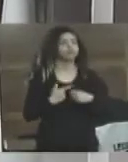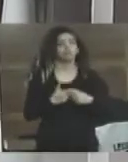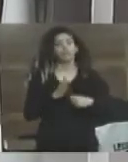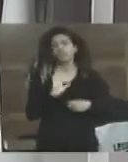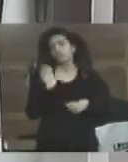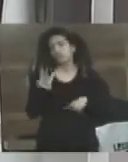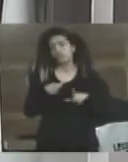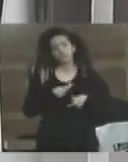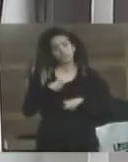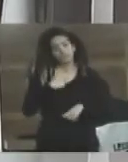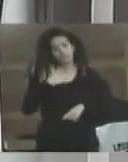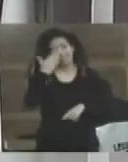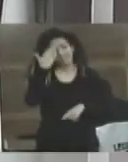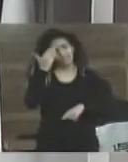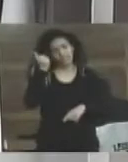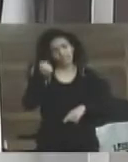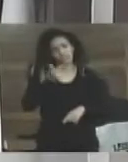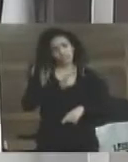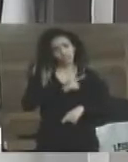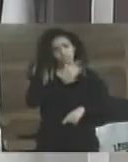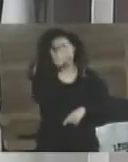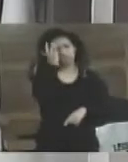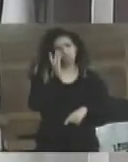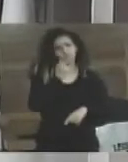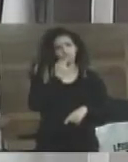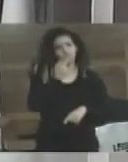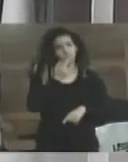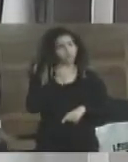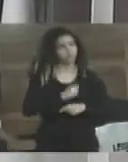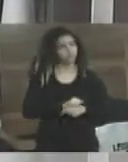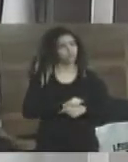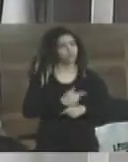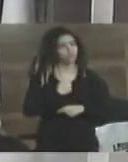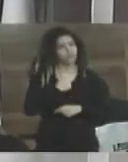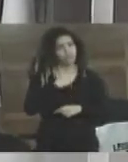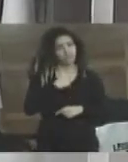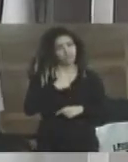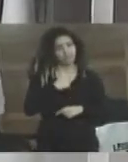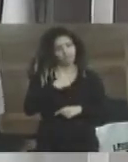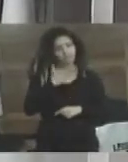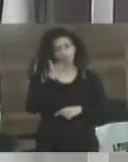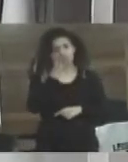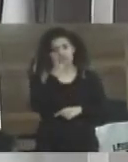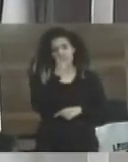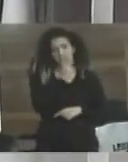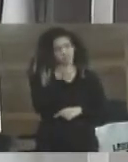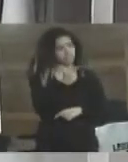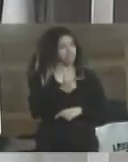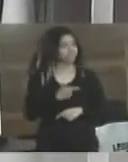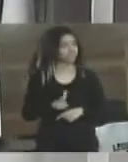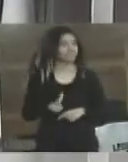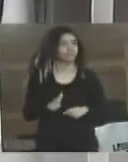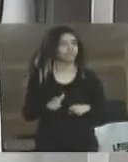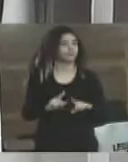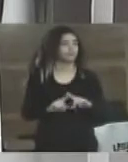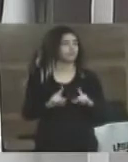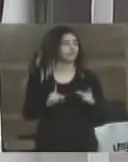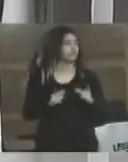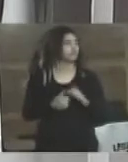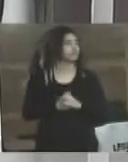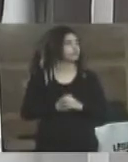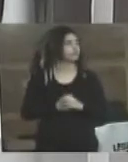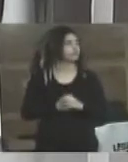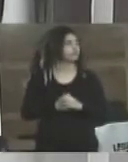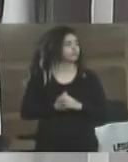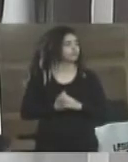trabalho, todos sabem, até pessoas, vou falar uma coisa, olha, eu sou desprovido de beleza, mas eu encontro alguns amigos que falam,